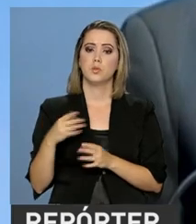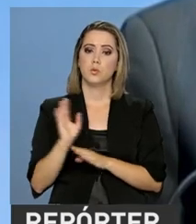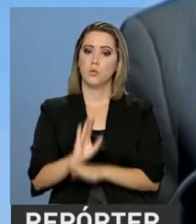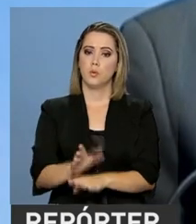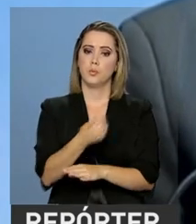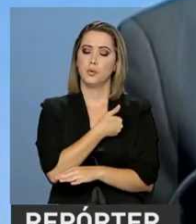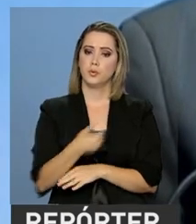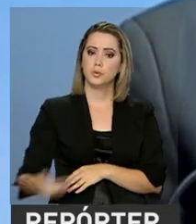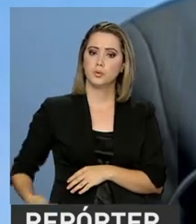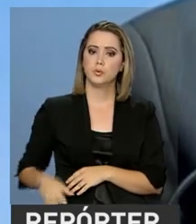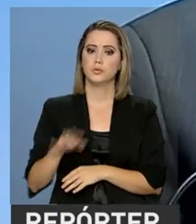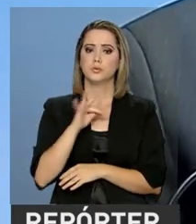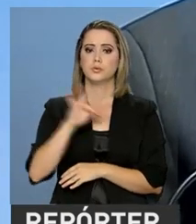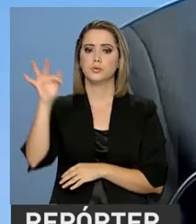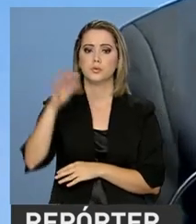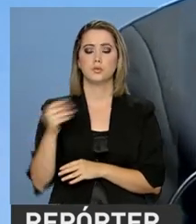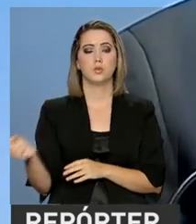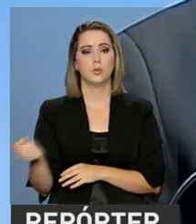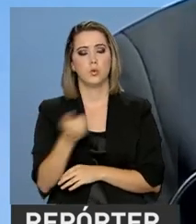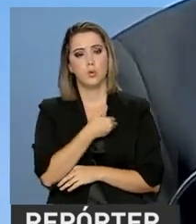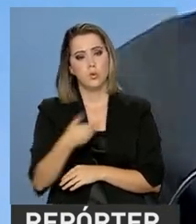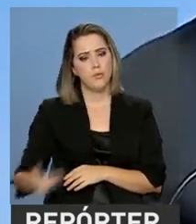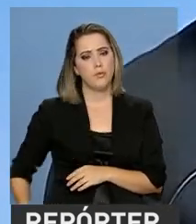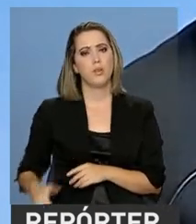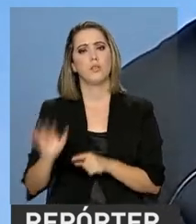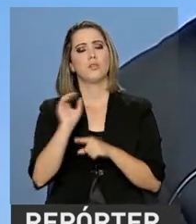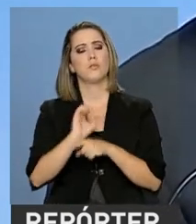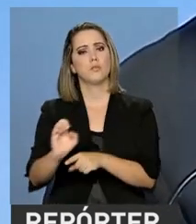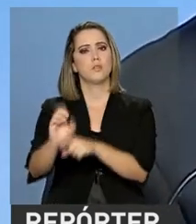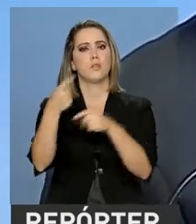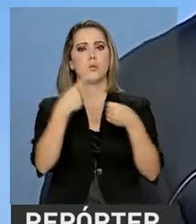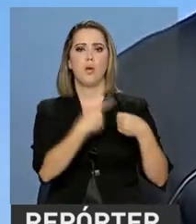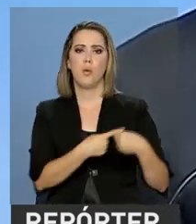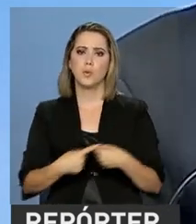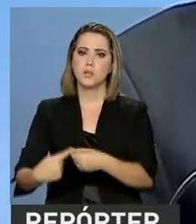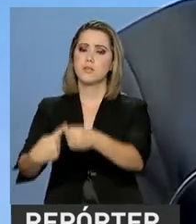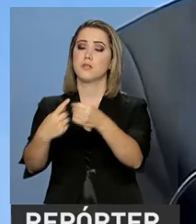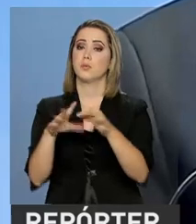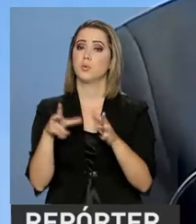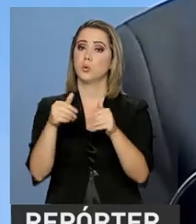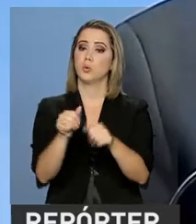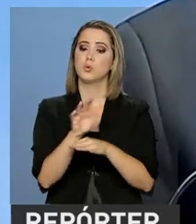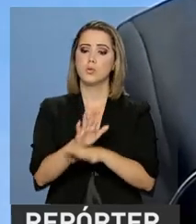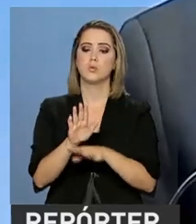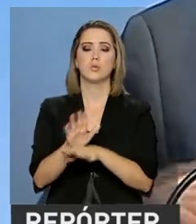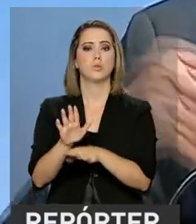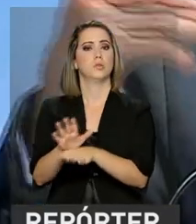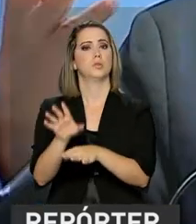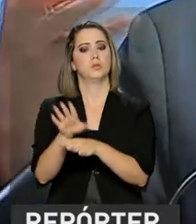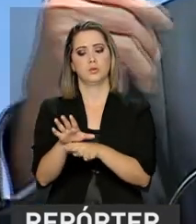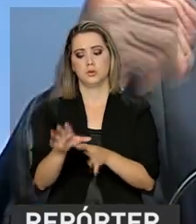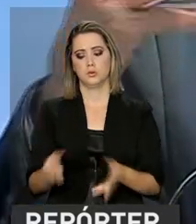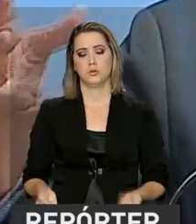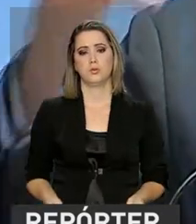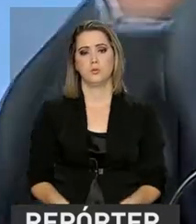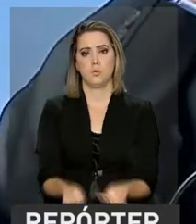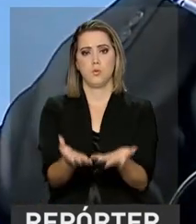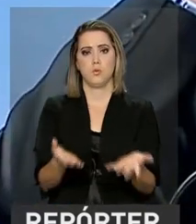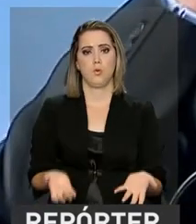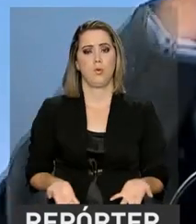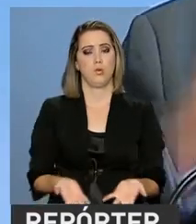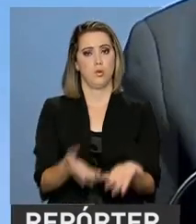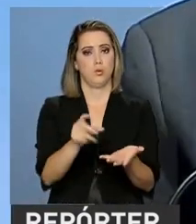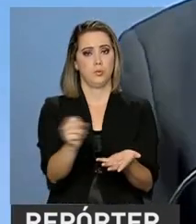apoio do governo federal do governo estadual do governo Municipal não é para gerar novos novos